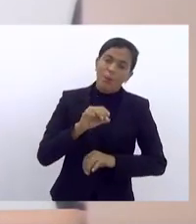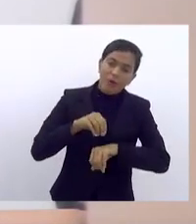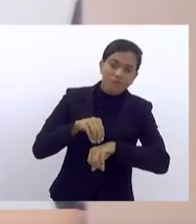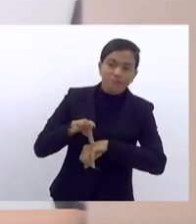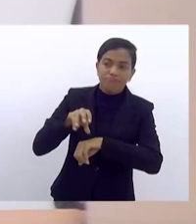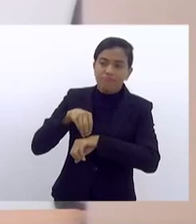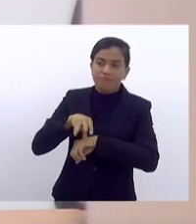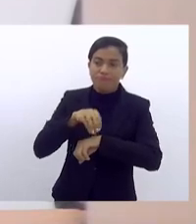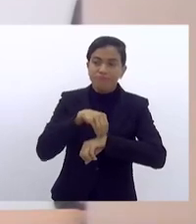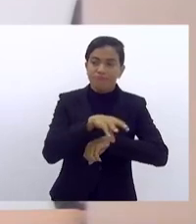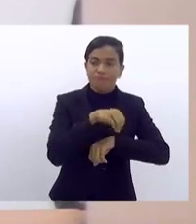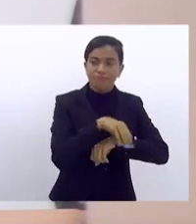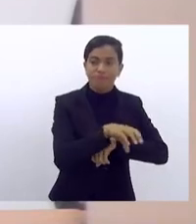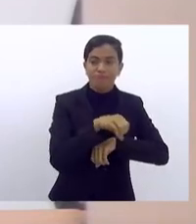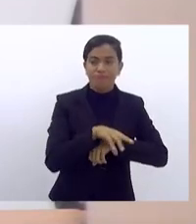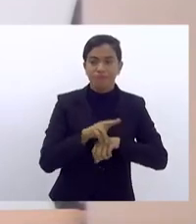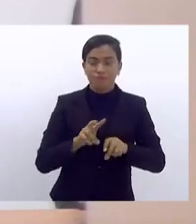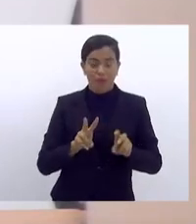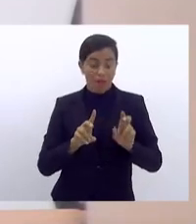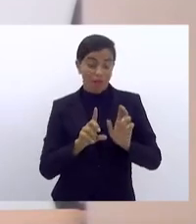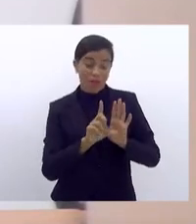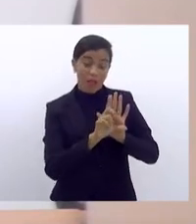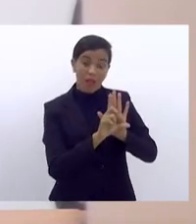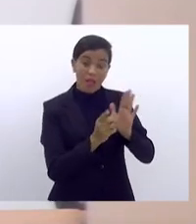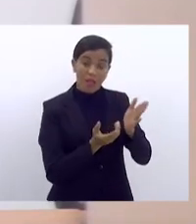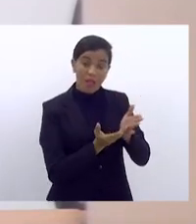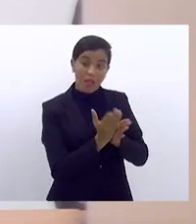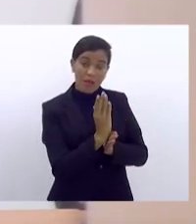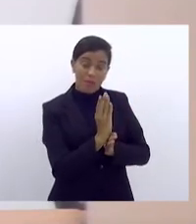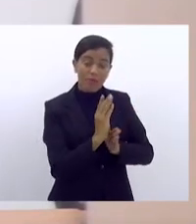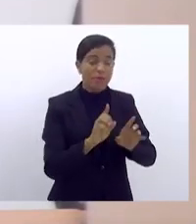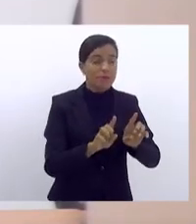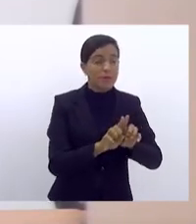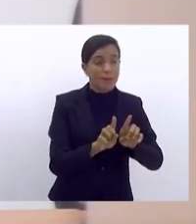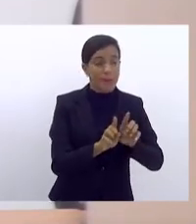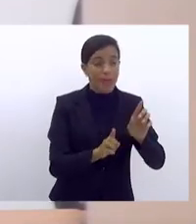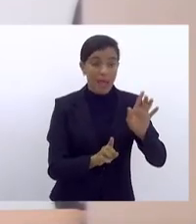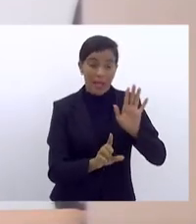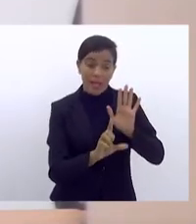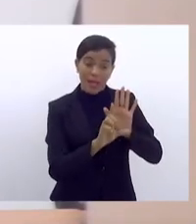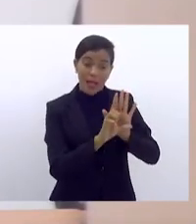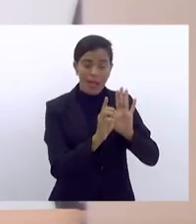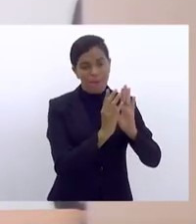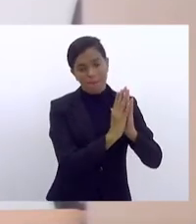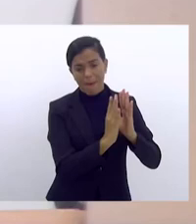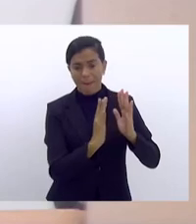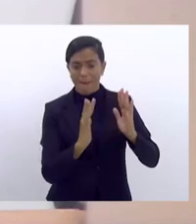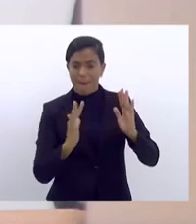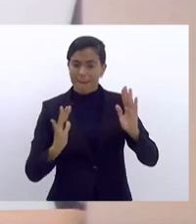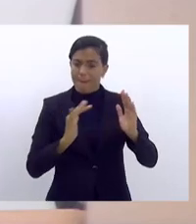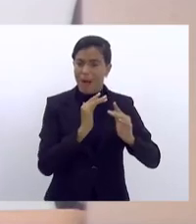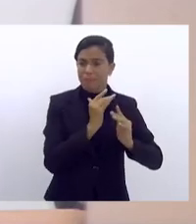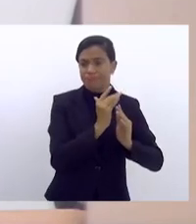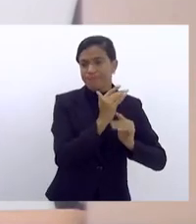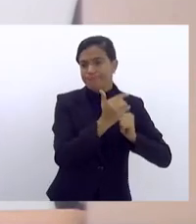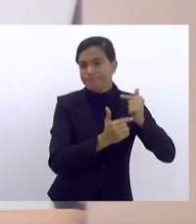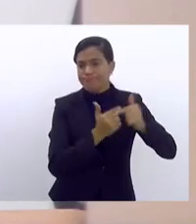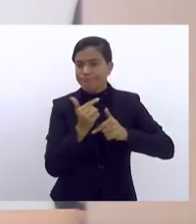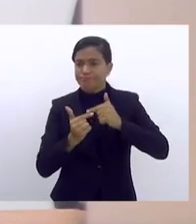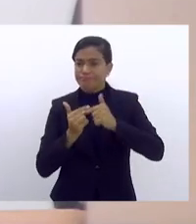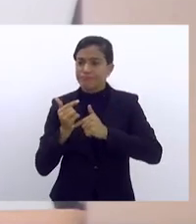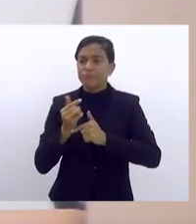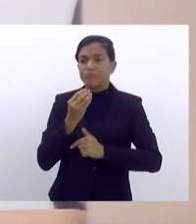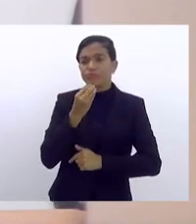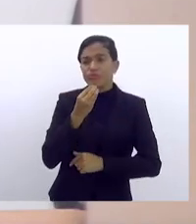só no caso de leis aprovadas e de leis tramitando há muitos anos nessa casa que poderia já